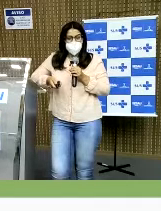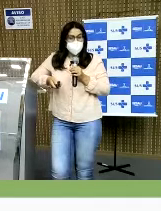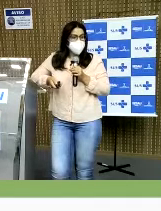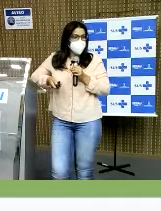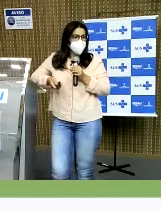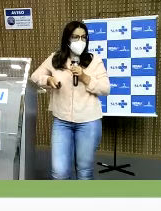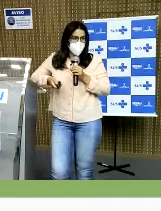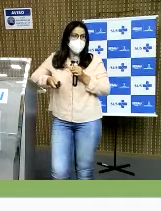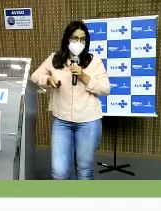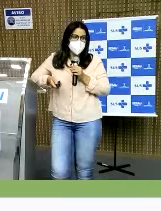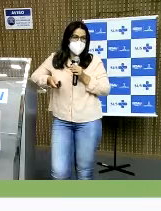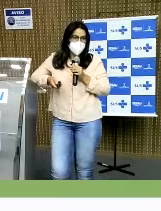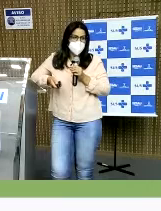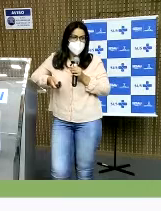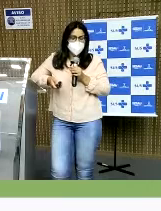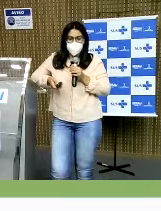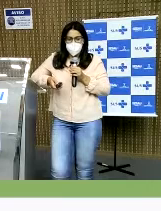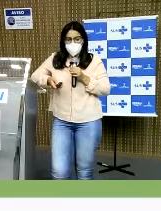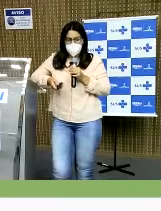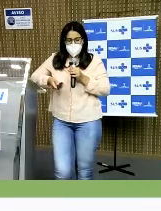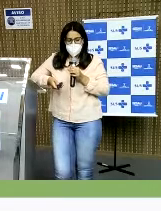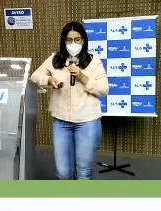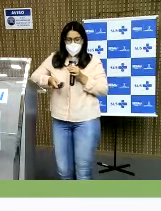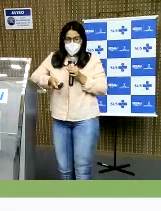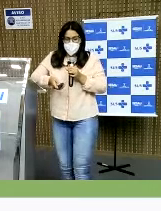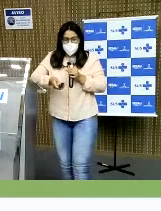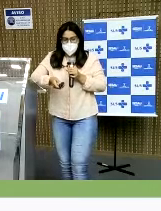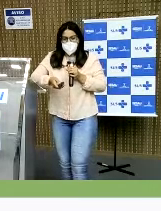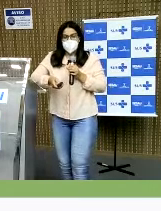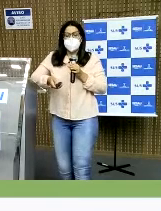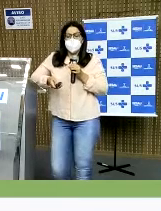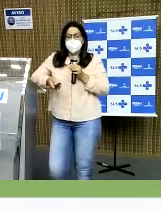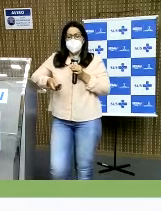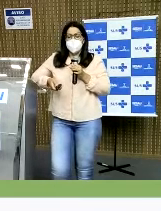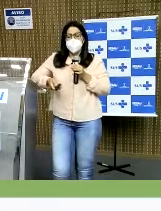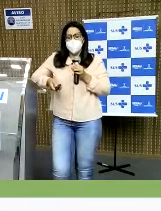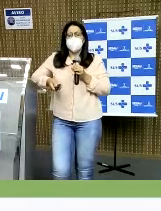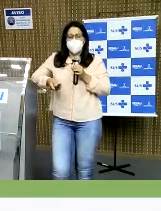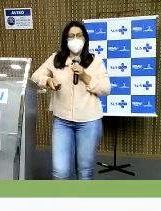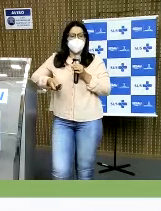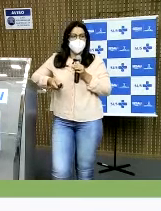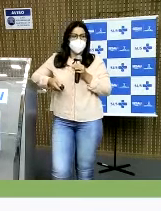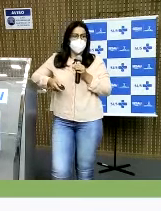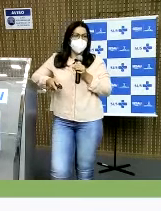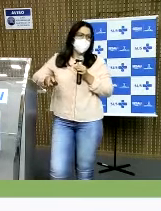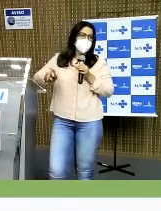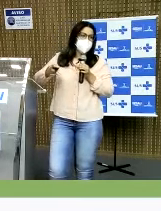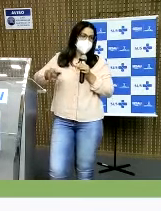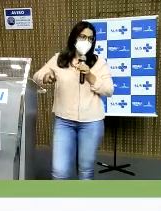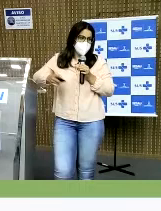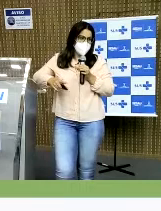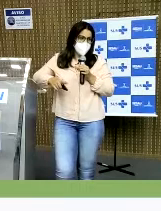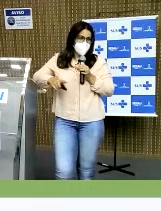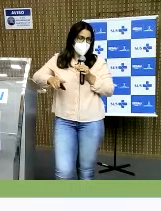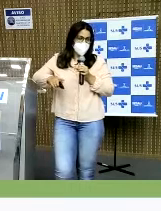A gente tem 10. Hoje 10, uhum, tá? Não, 10. Isso porque tem